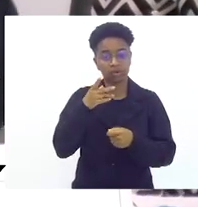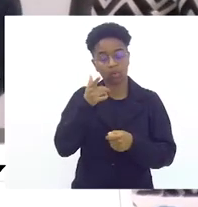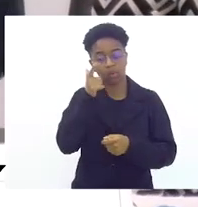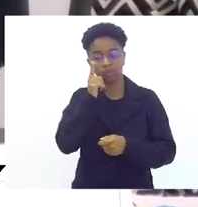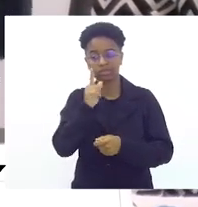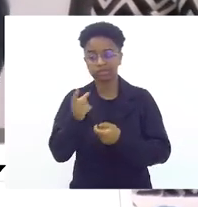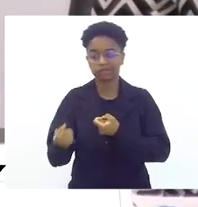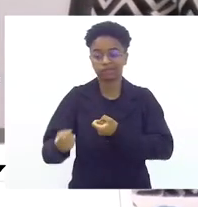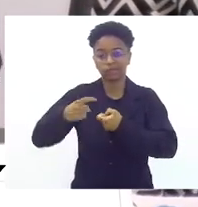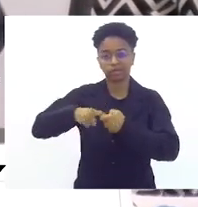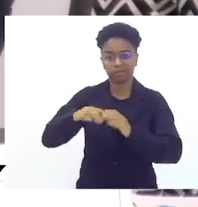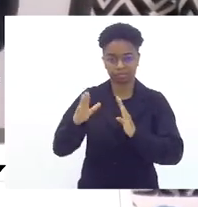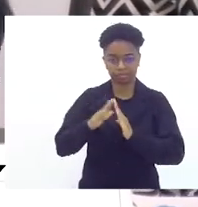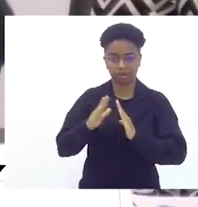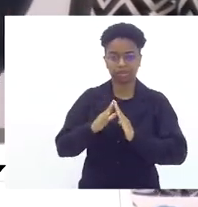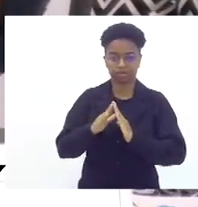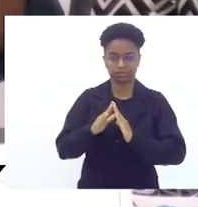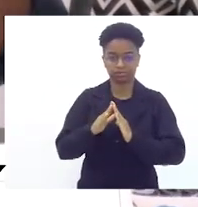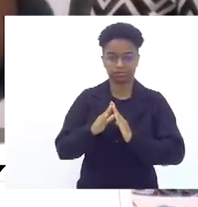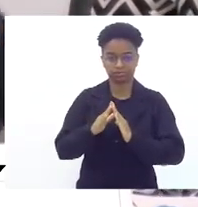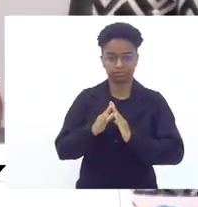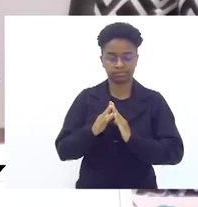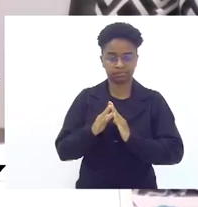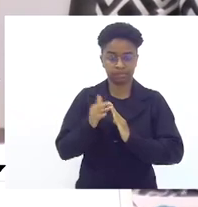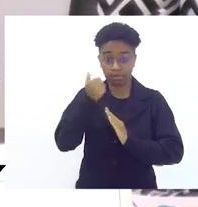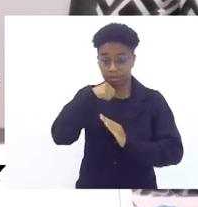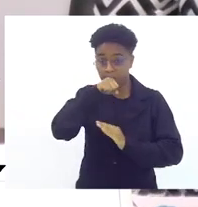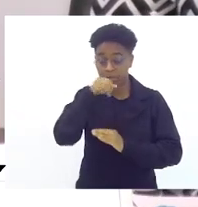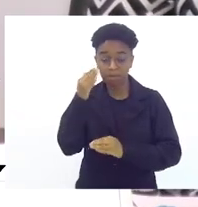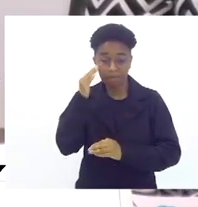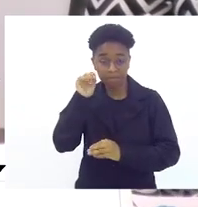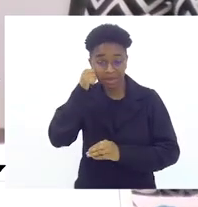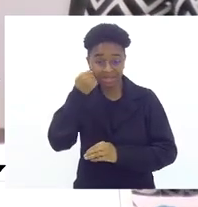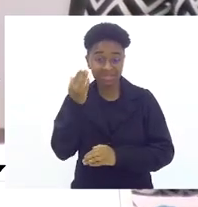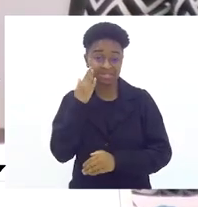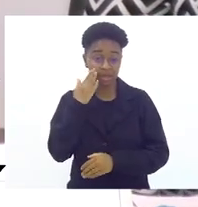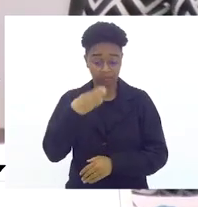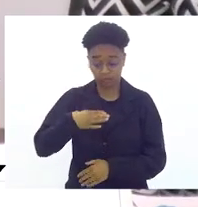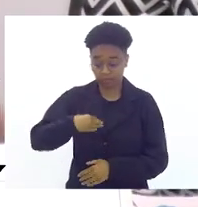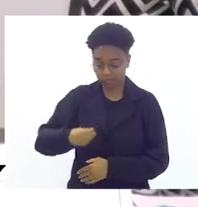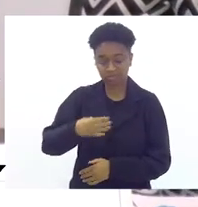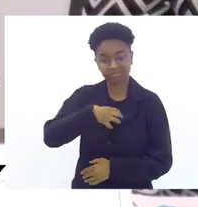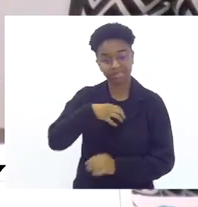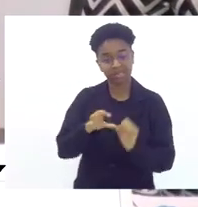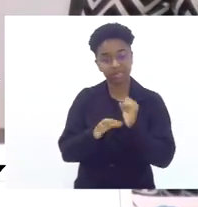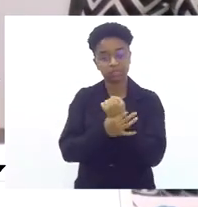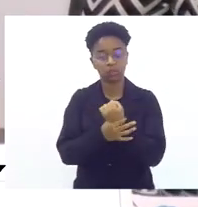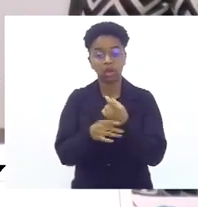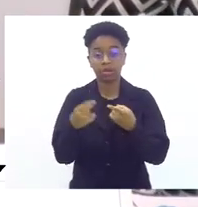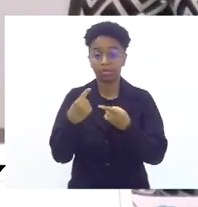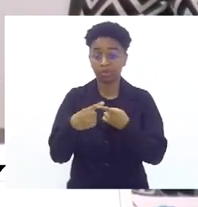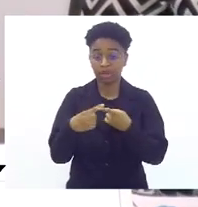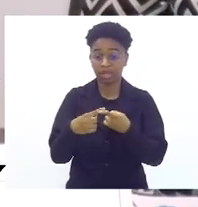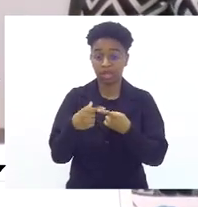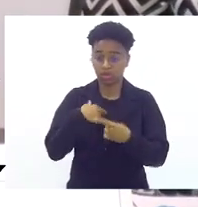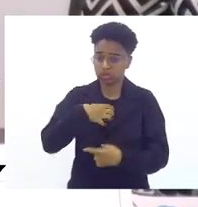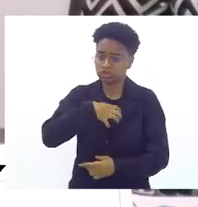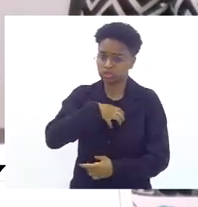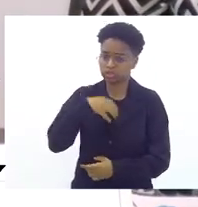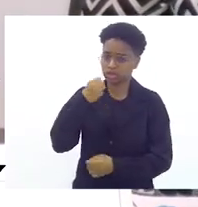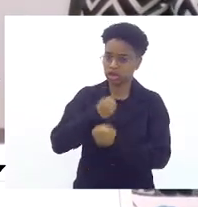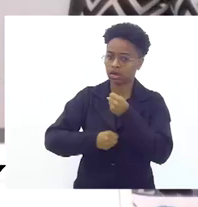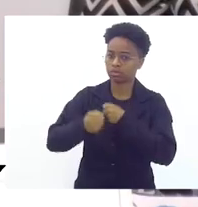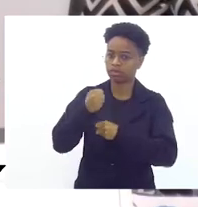saiba que eles estarão Seguros e eu falo porque senti na pele no ano passado